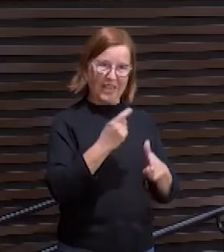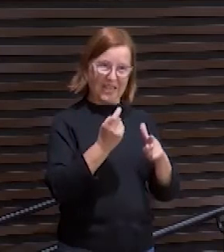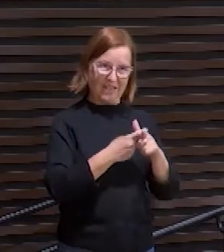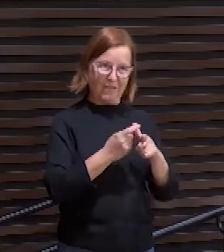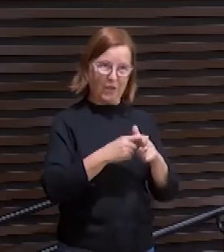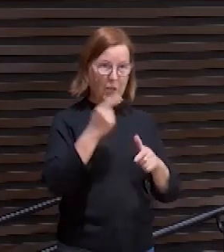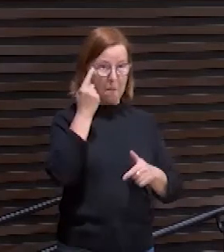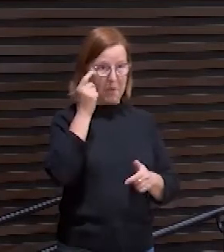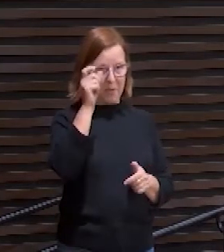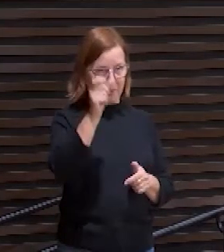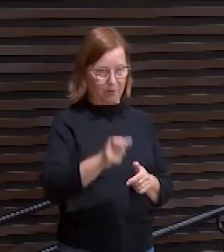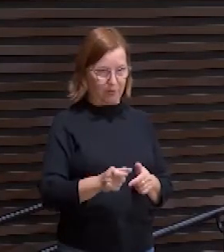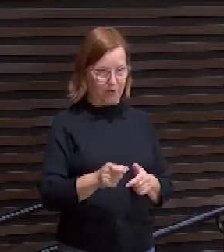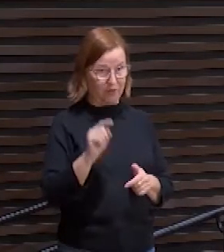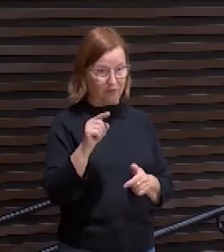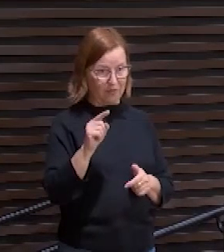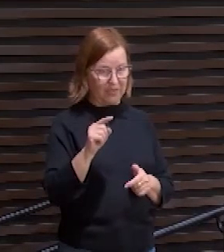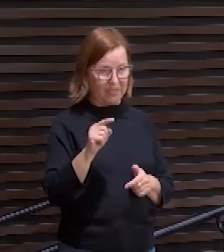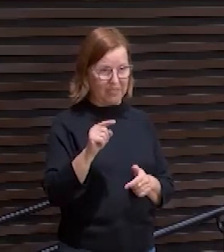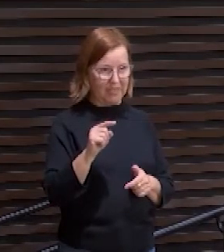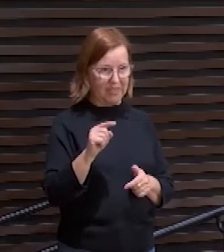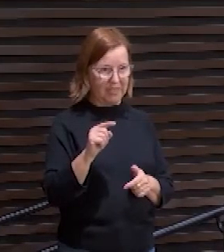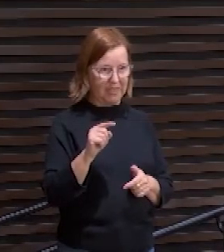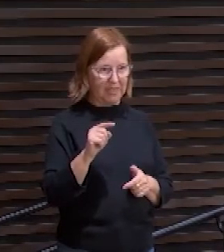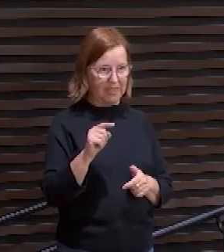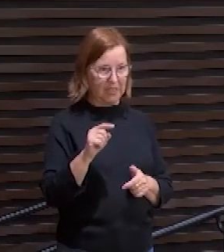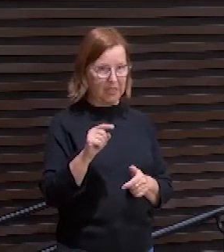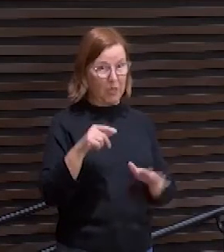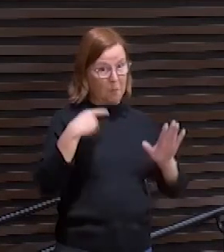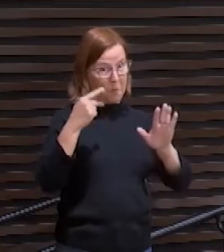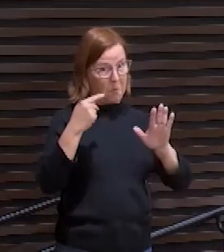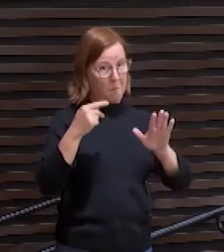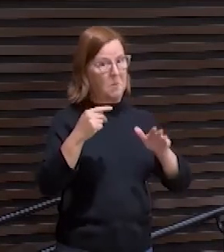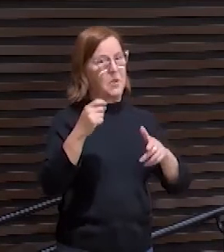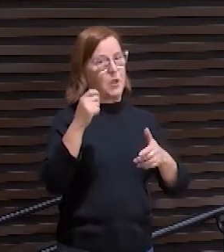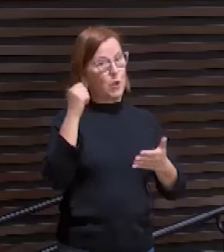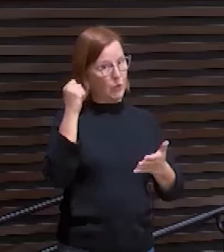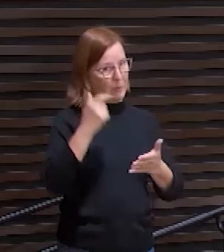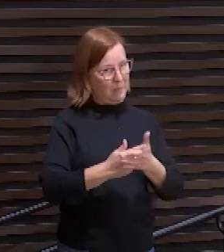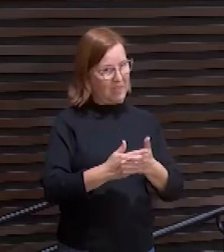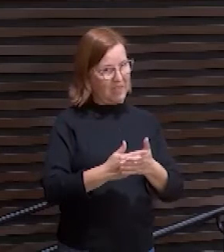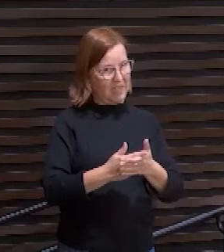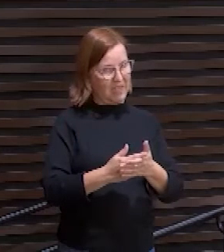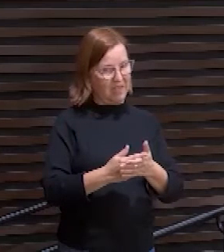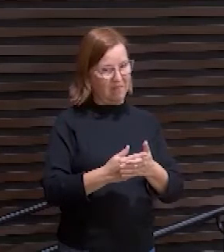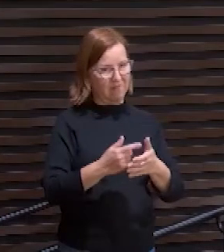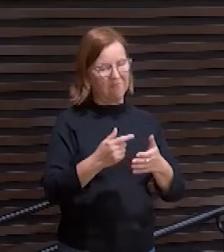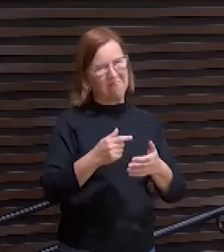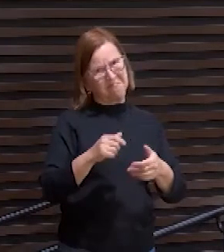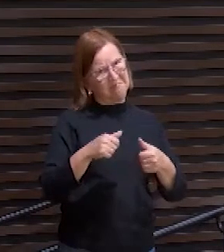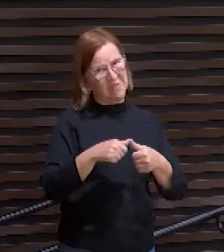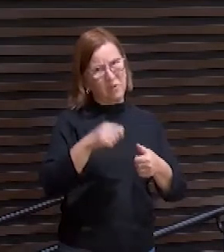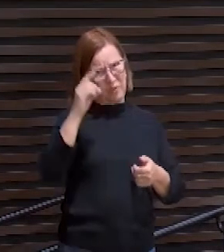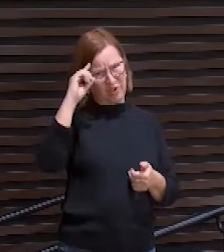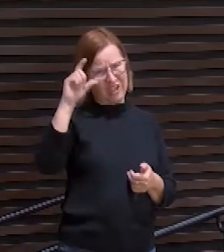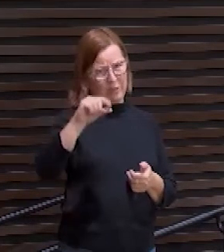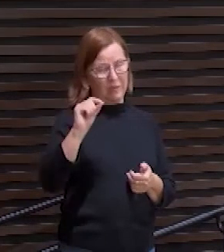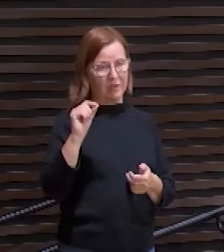você se compromete com uma pessoa de pagá-la em tal data, e aí você não paga.